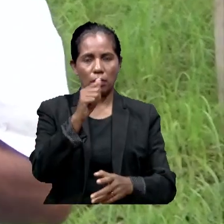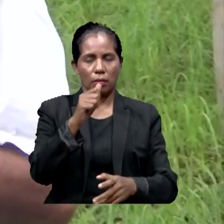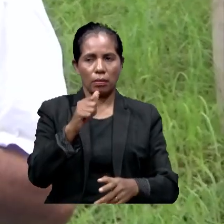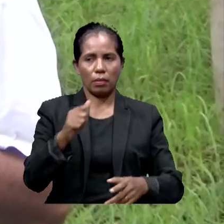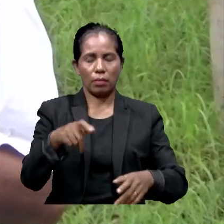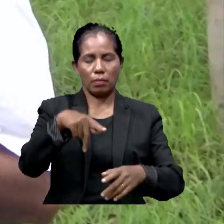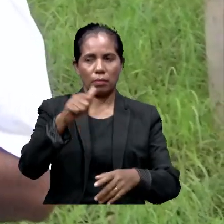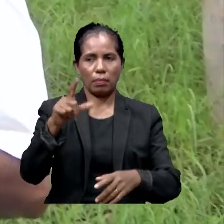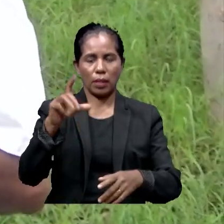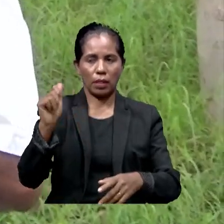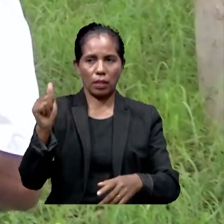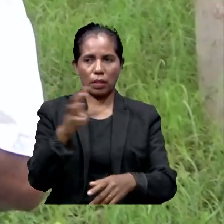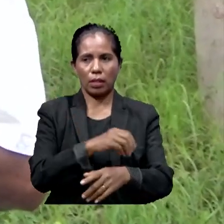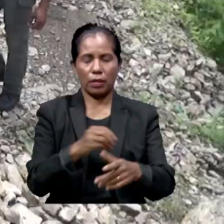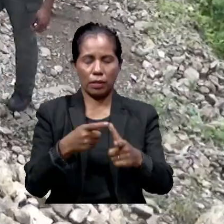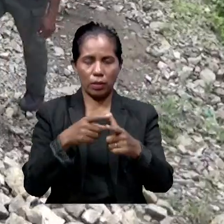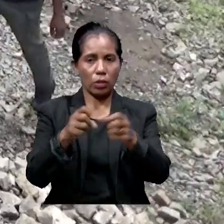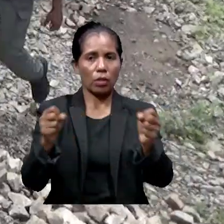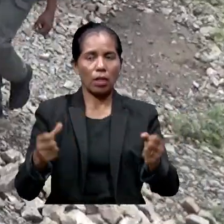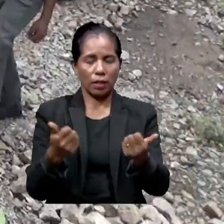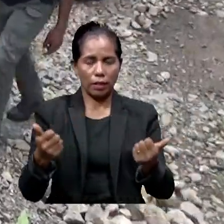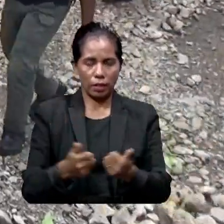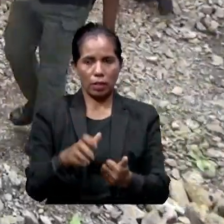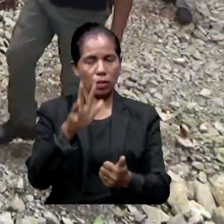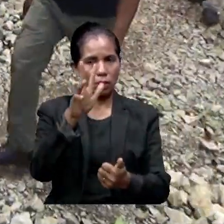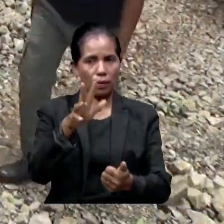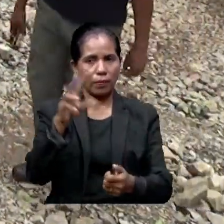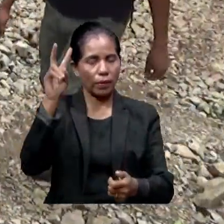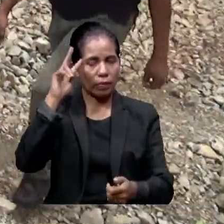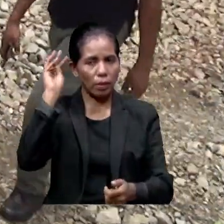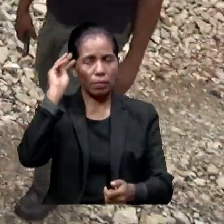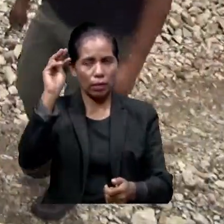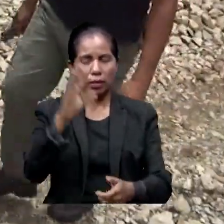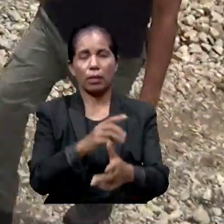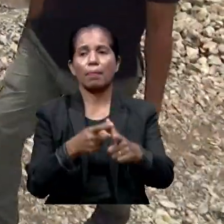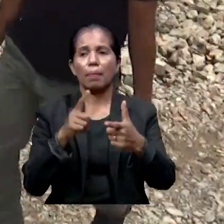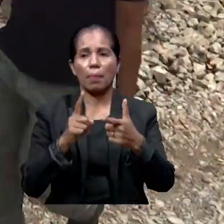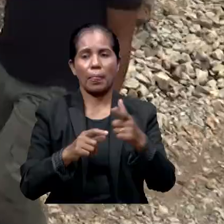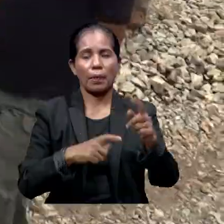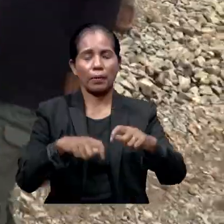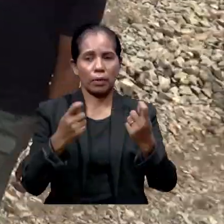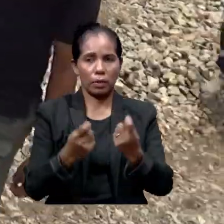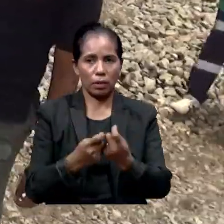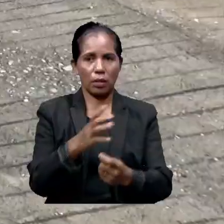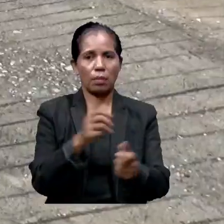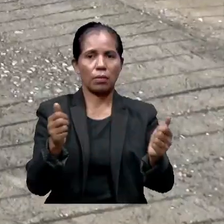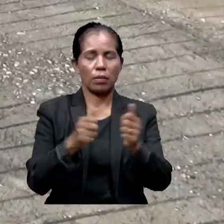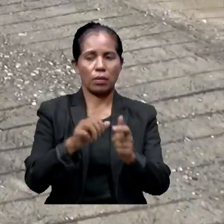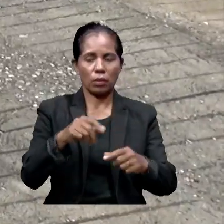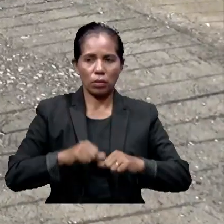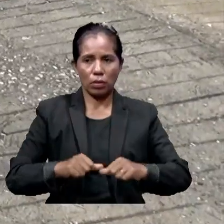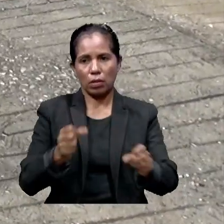pala baruana ho crema. Hafuin halo lançamento vice-ministro da infraestrutura honia equipa técnico hamutu com a autoridade local continua